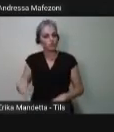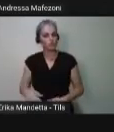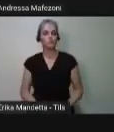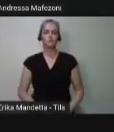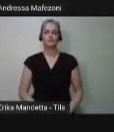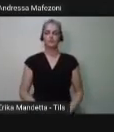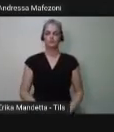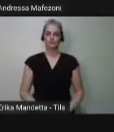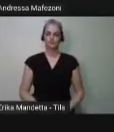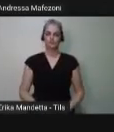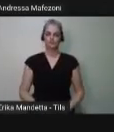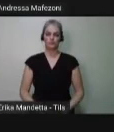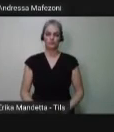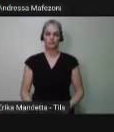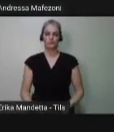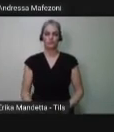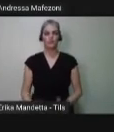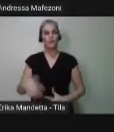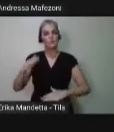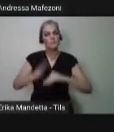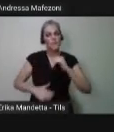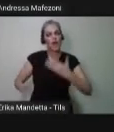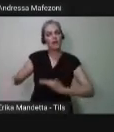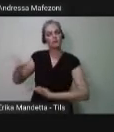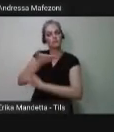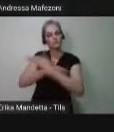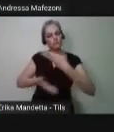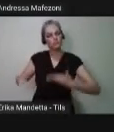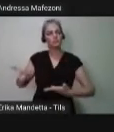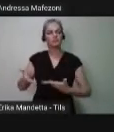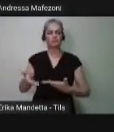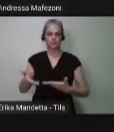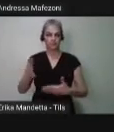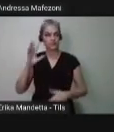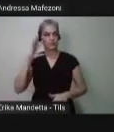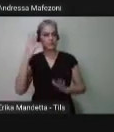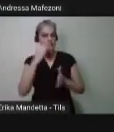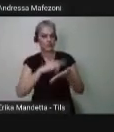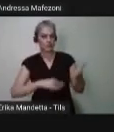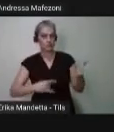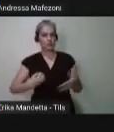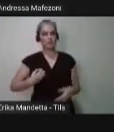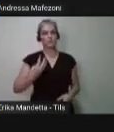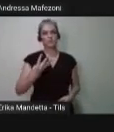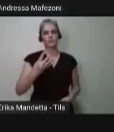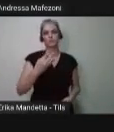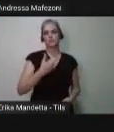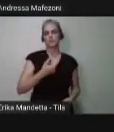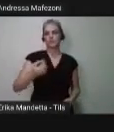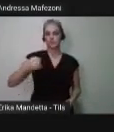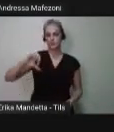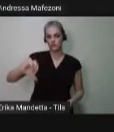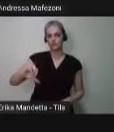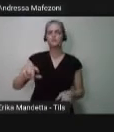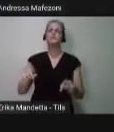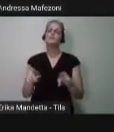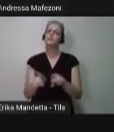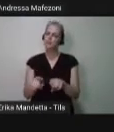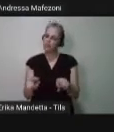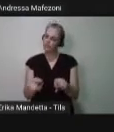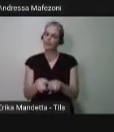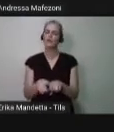Práticas colaborativas. A resolução número 4 de 2009 também vai nos dizer